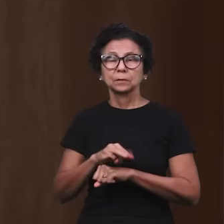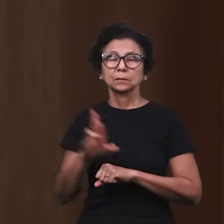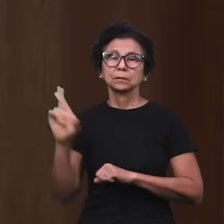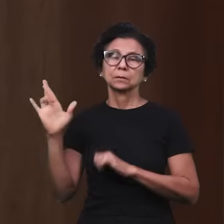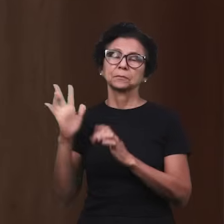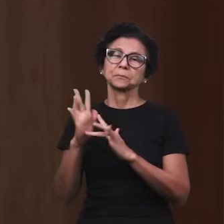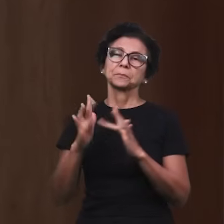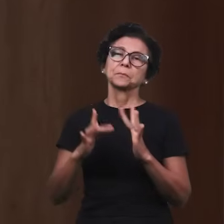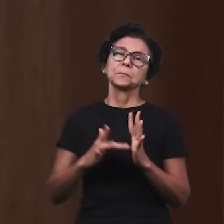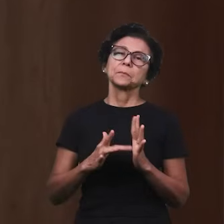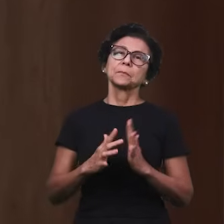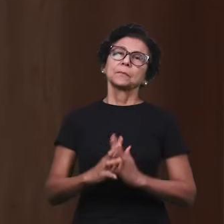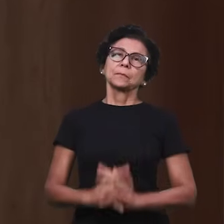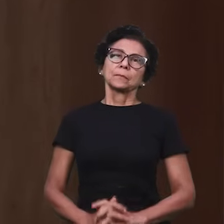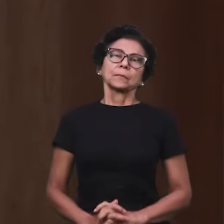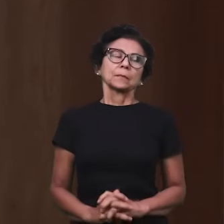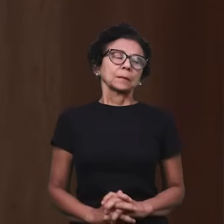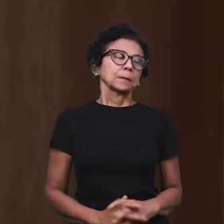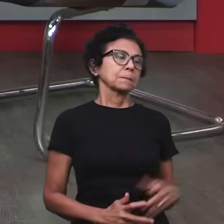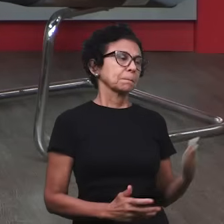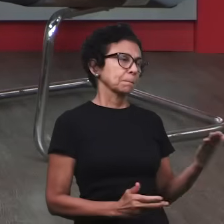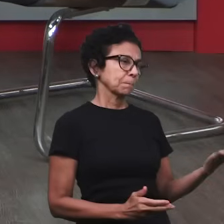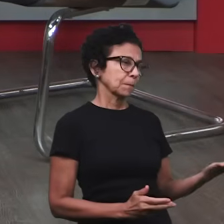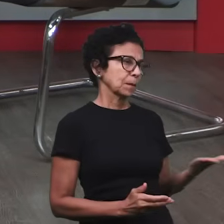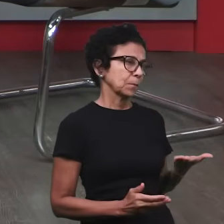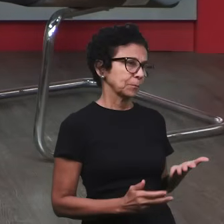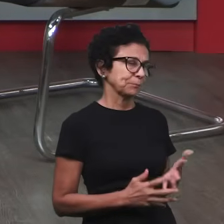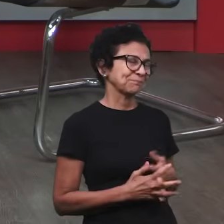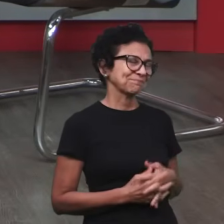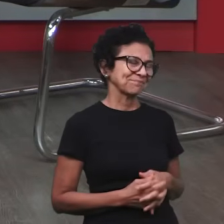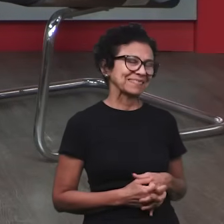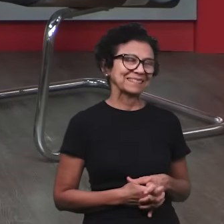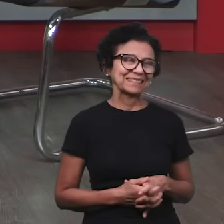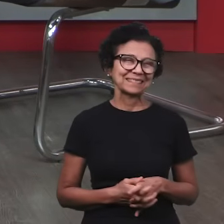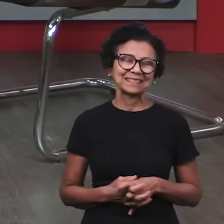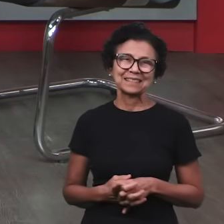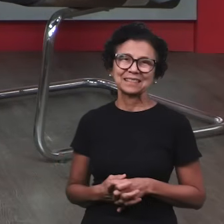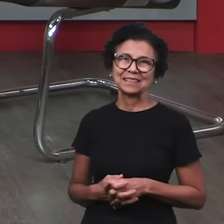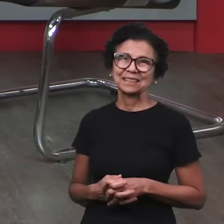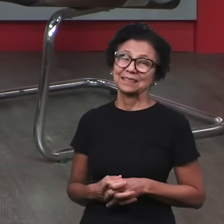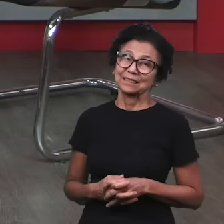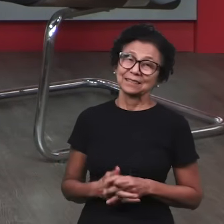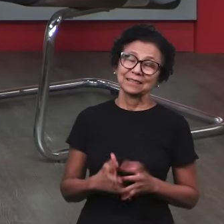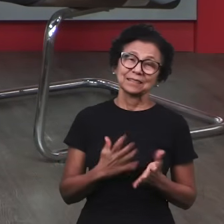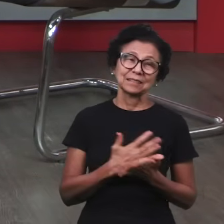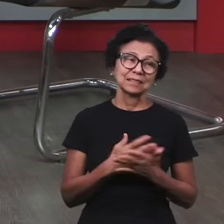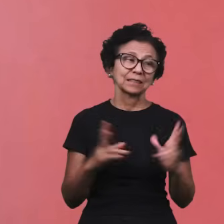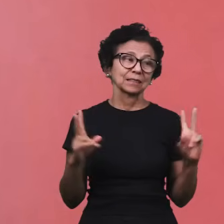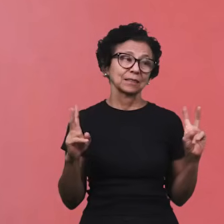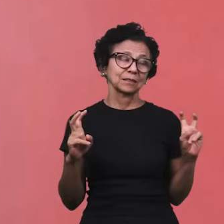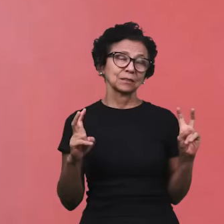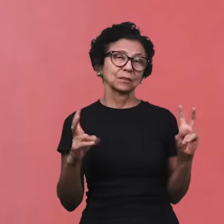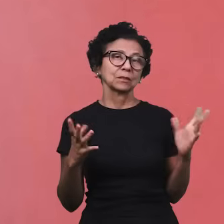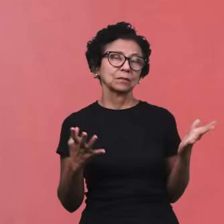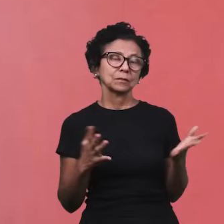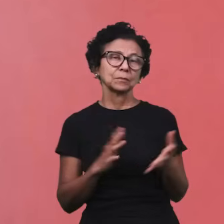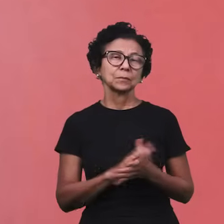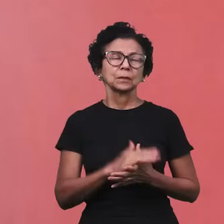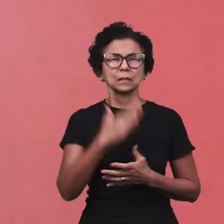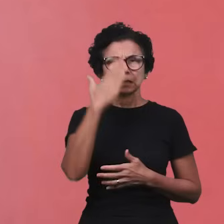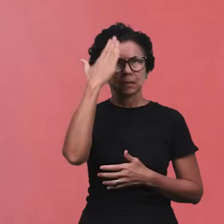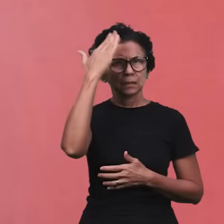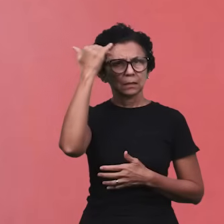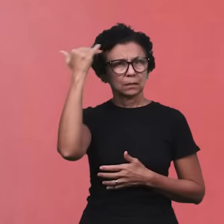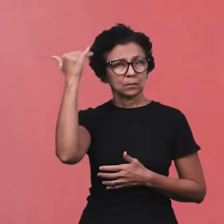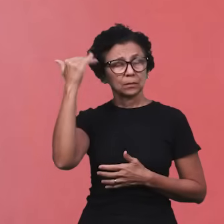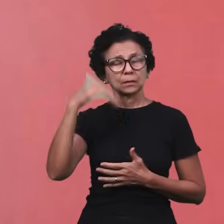de Jesus. Vamos lá, pastor Alexandre, vamos começar agora esse assunto. Bem, a sabedoria